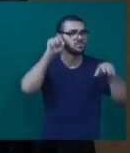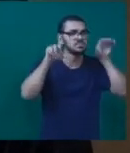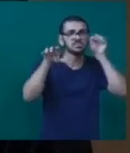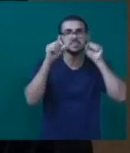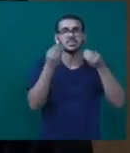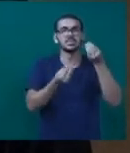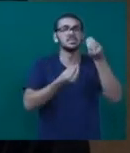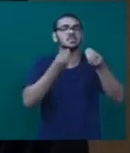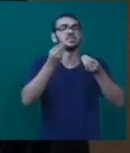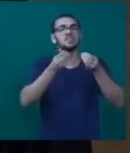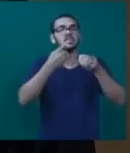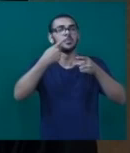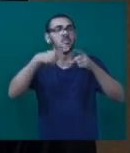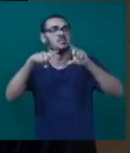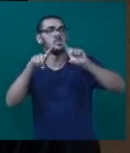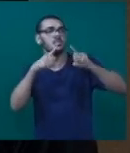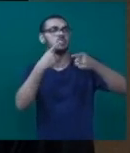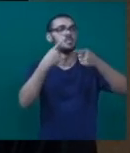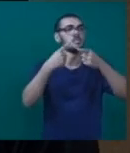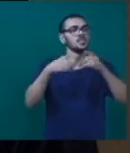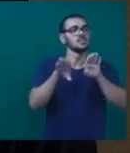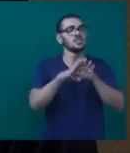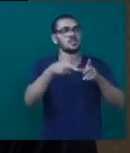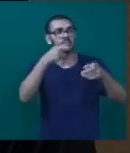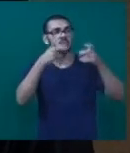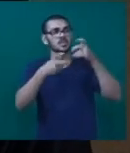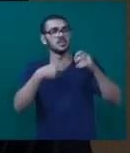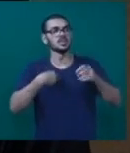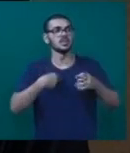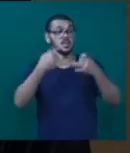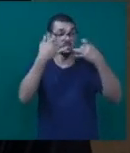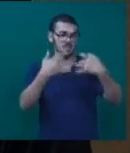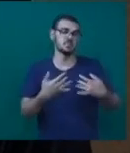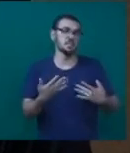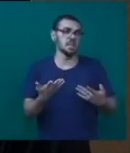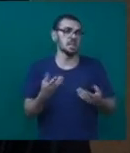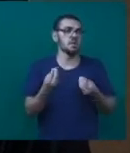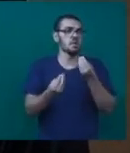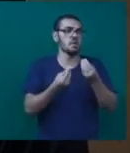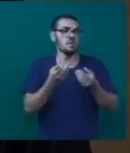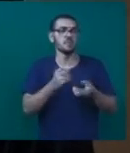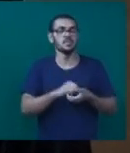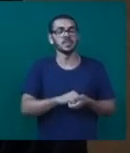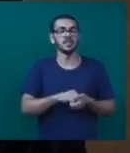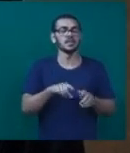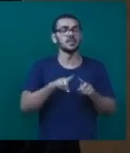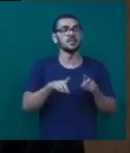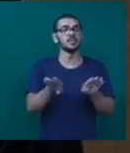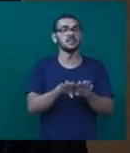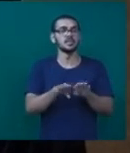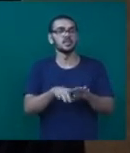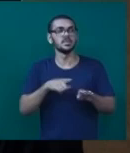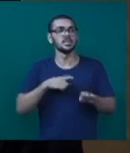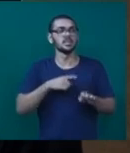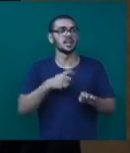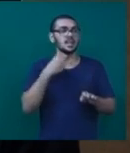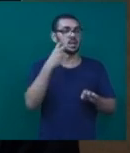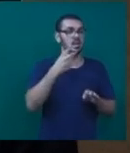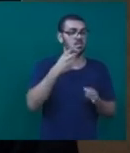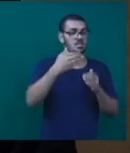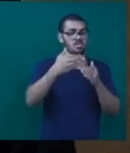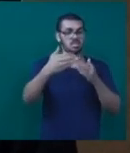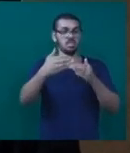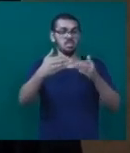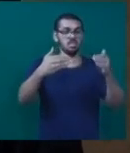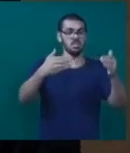a acuidade musical dele, a percepção. São termos técnicos que a gente pode explicar na hora do teste, mas também temos divisões de vozes. Nós precisamos saber